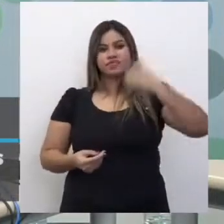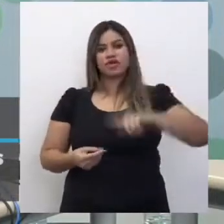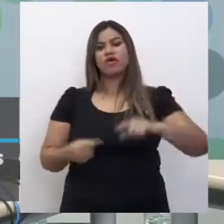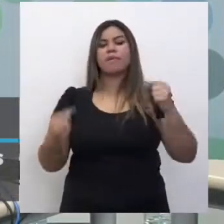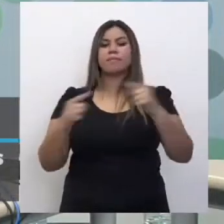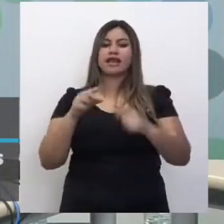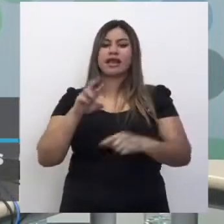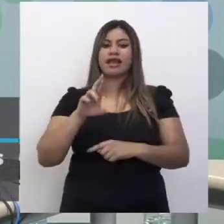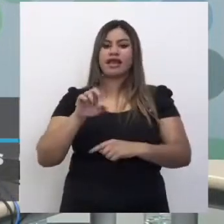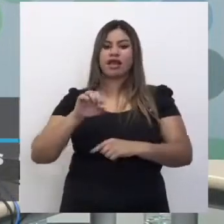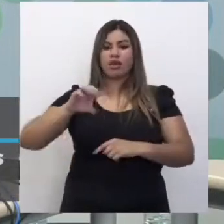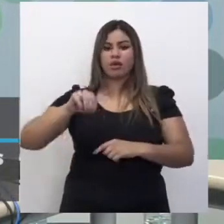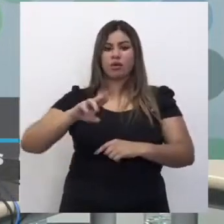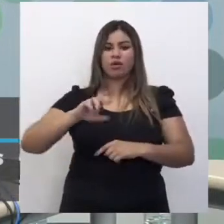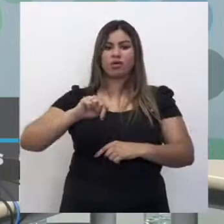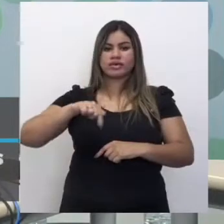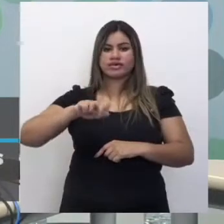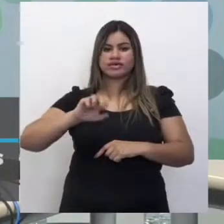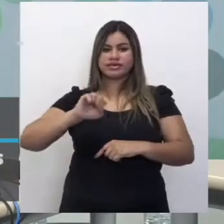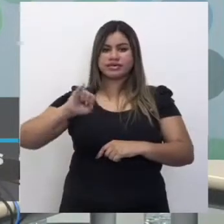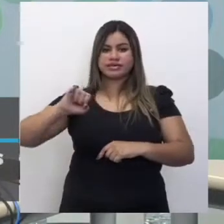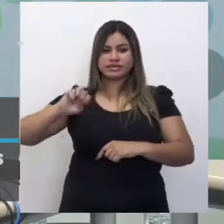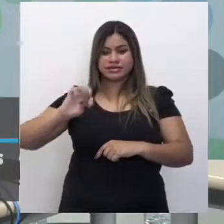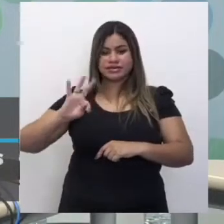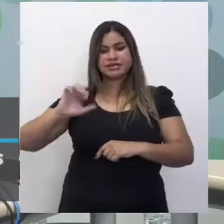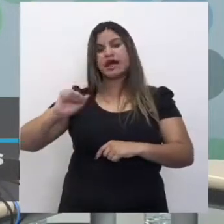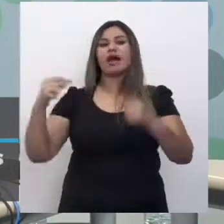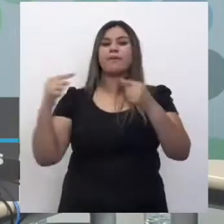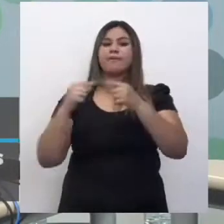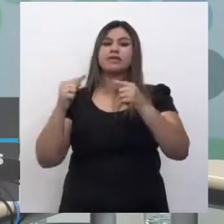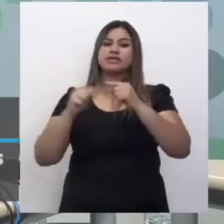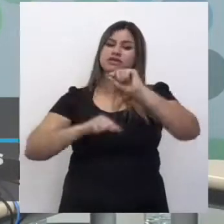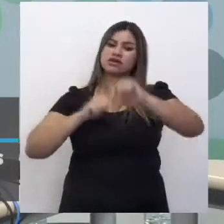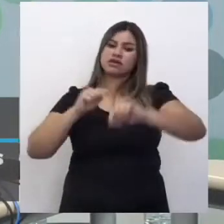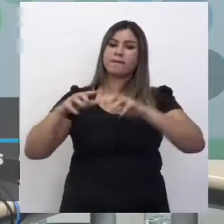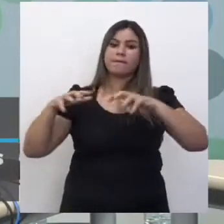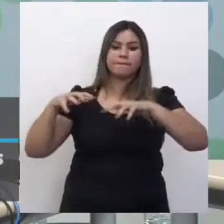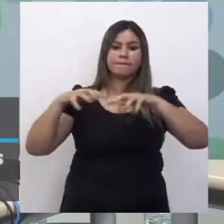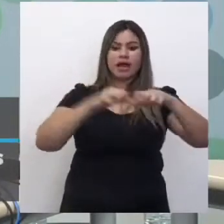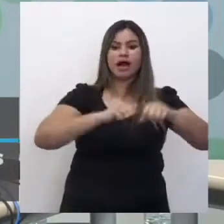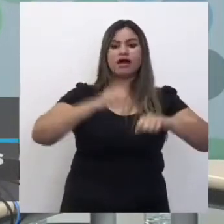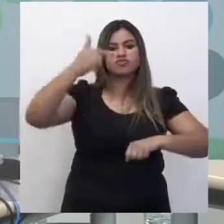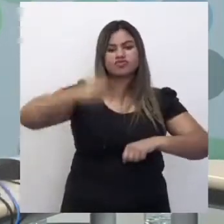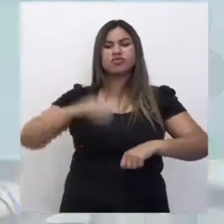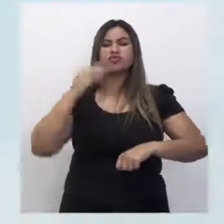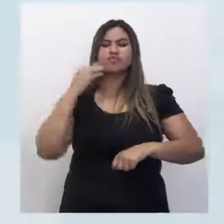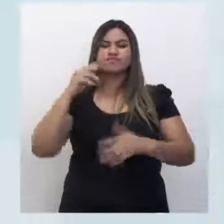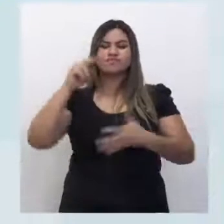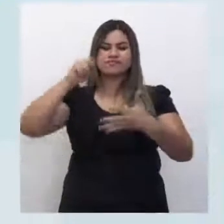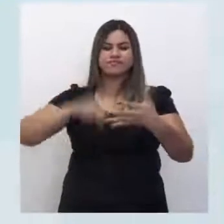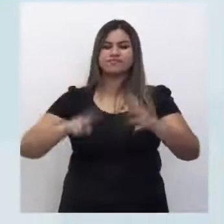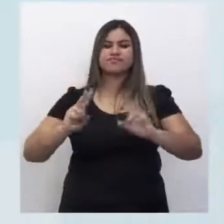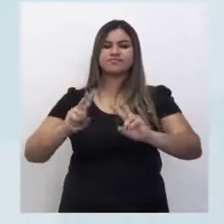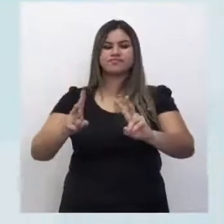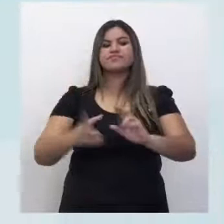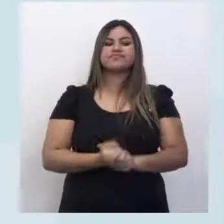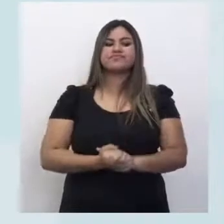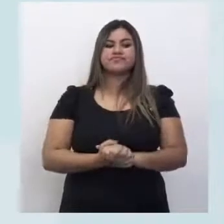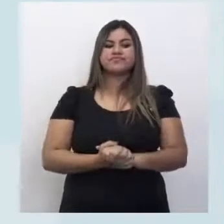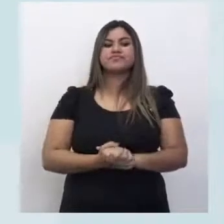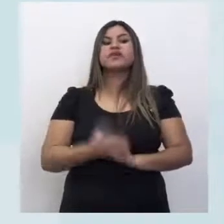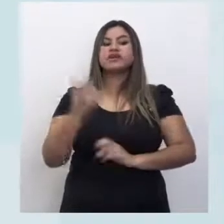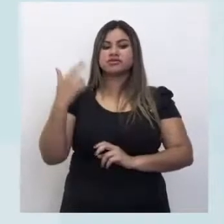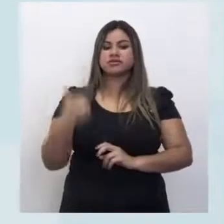basicamente por conta disso, né? Vamos reconquistar uma outra região dominada aí pelos muçulmanos. Vamos continuar a leitura. Na